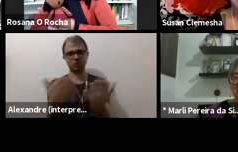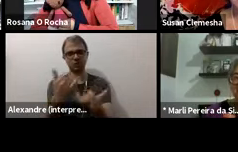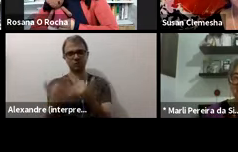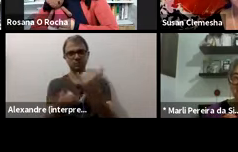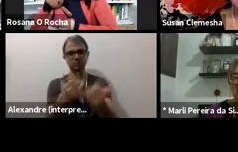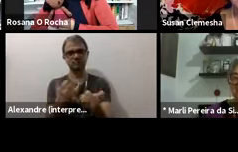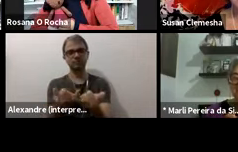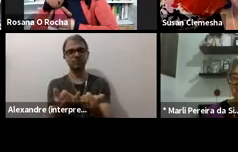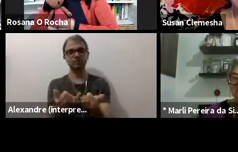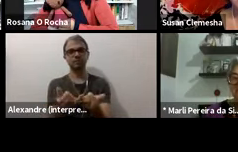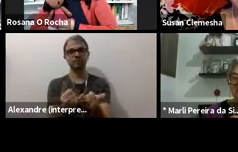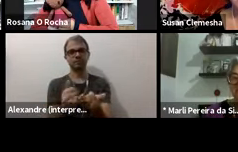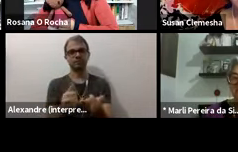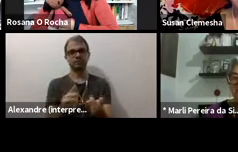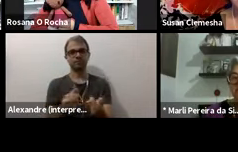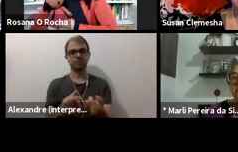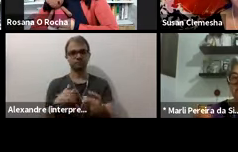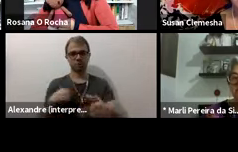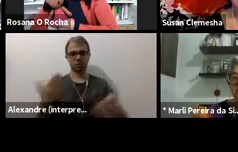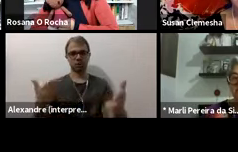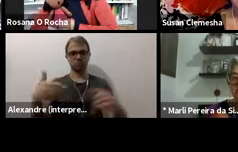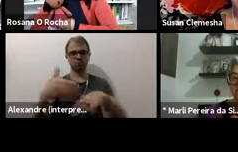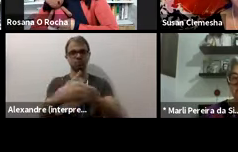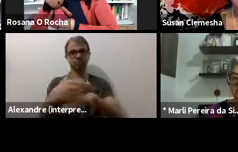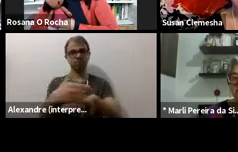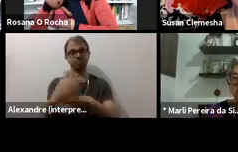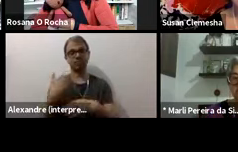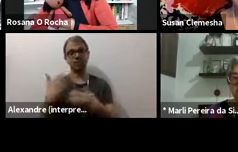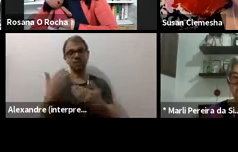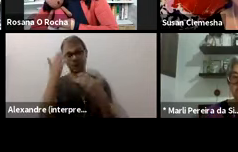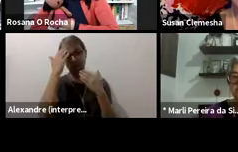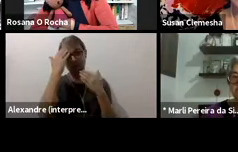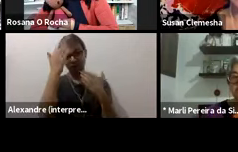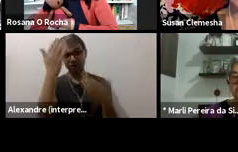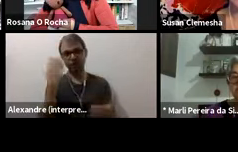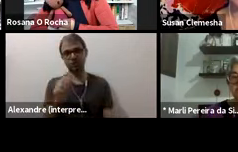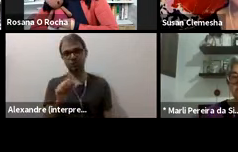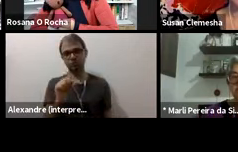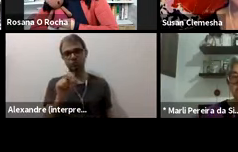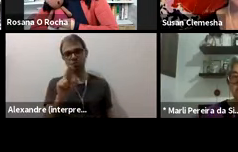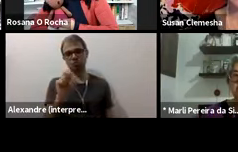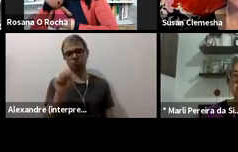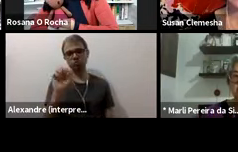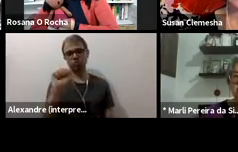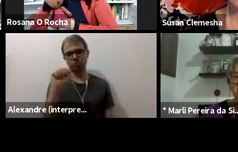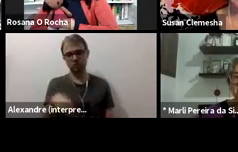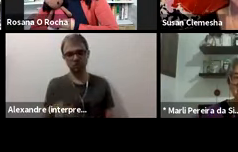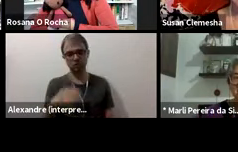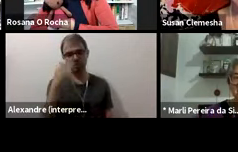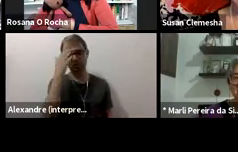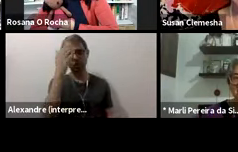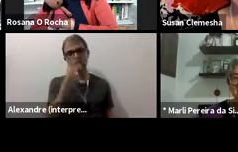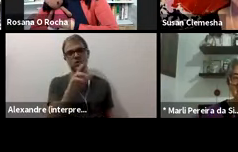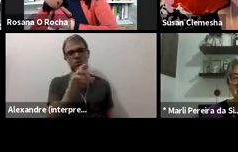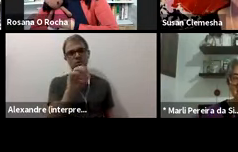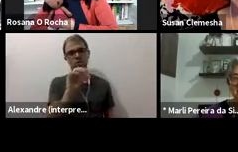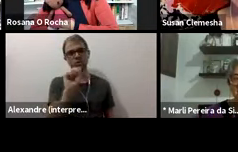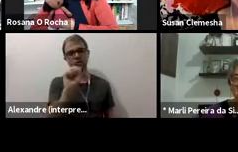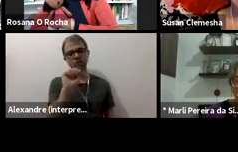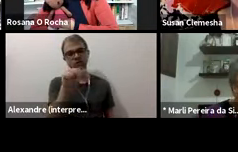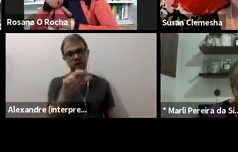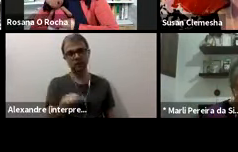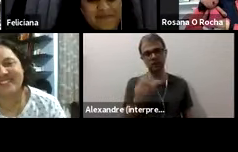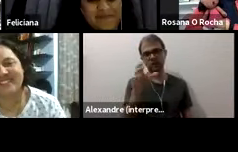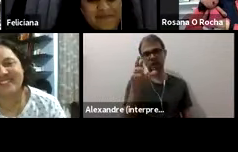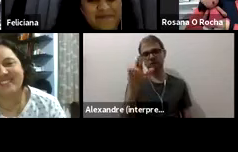espaço para discutir. Então, agradeço a presença da Susan, da Rosana, da Cris Ramos, da Cris